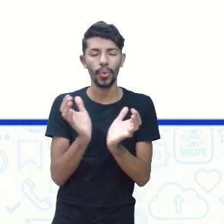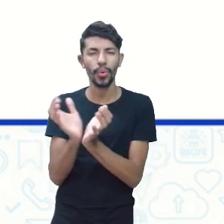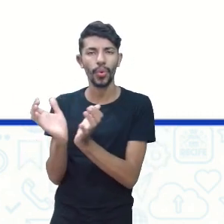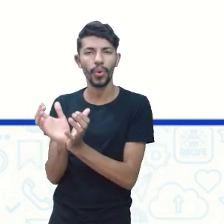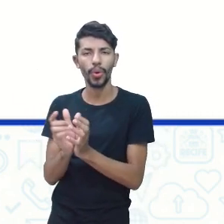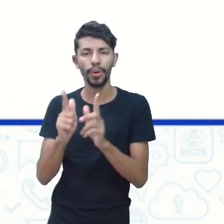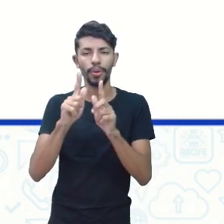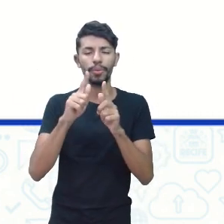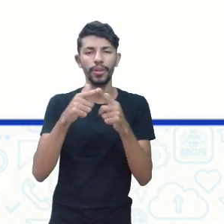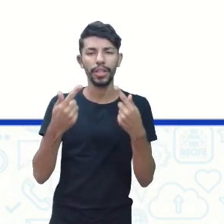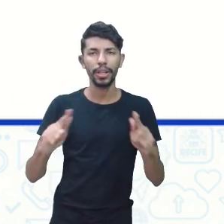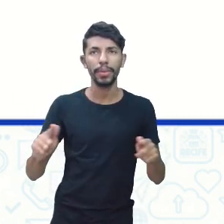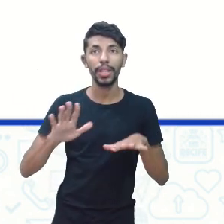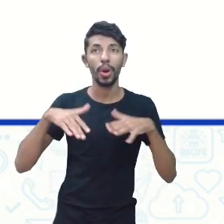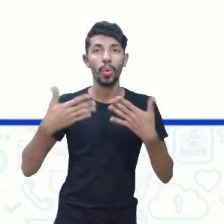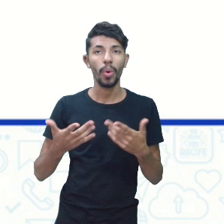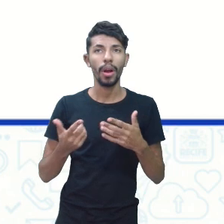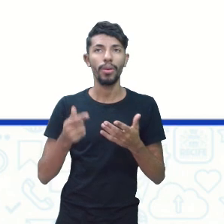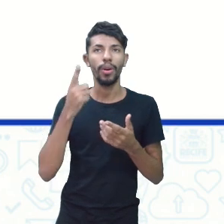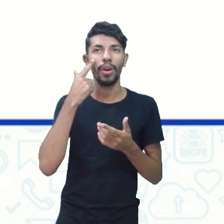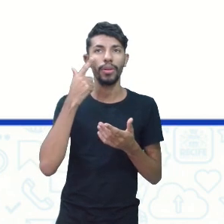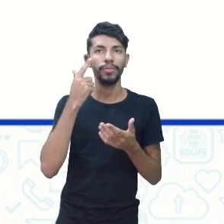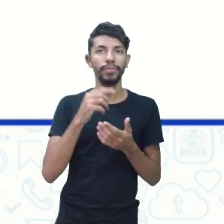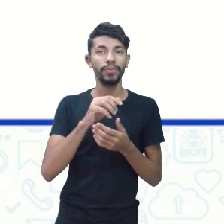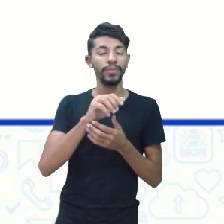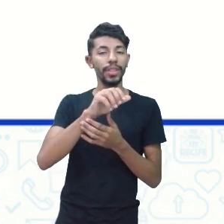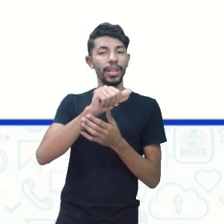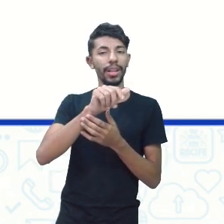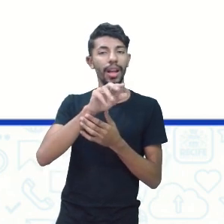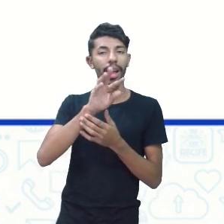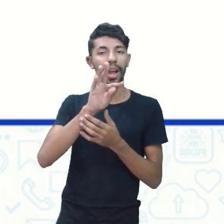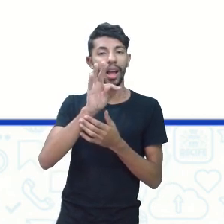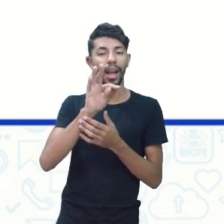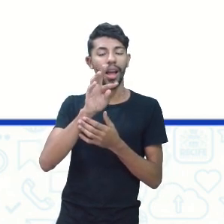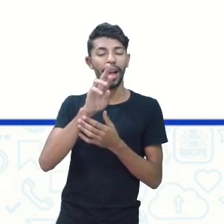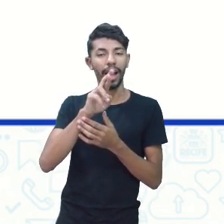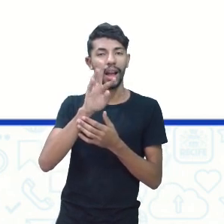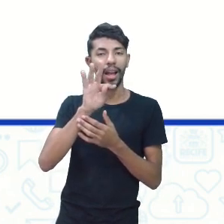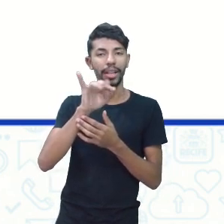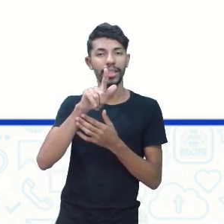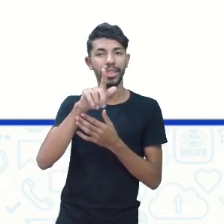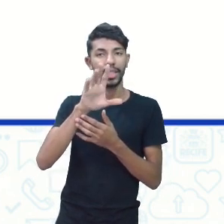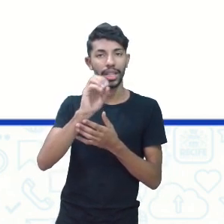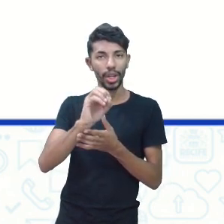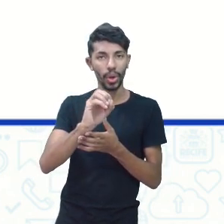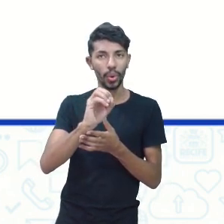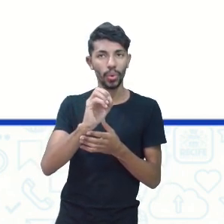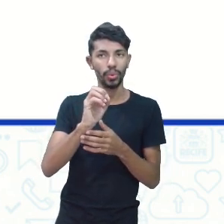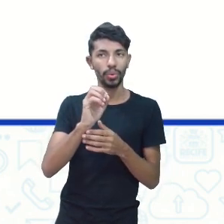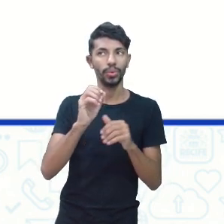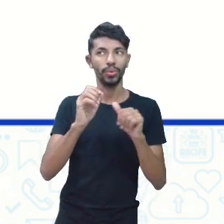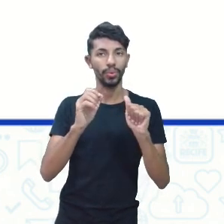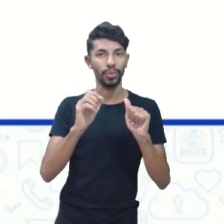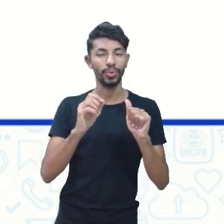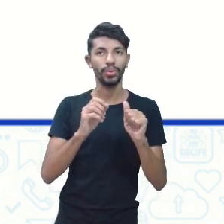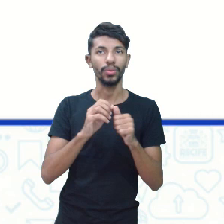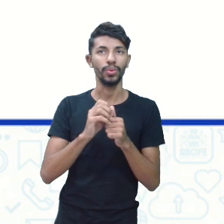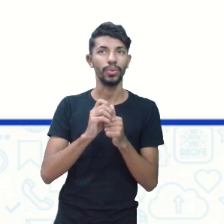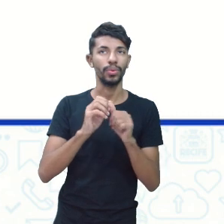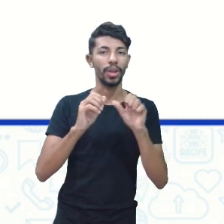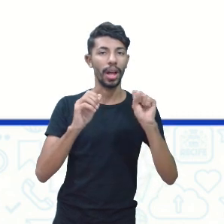gramatical artigo, não é? No feminino plural, as. Suas, nós temos a